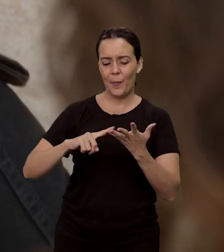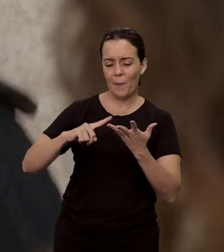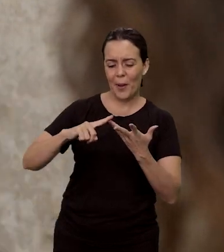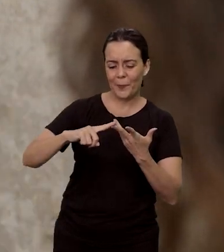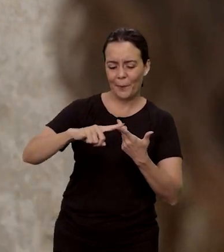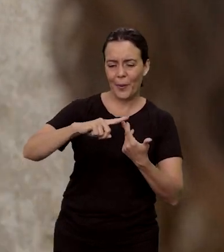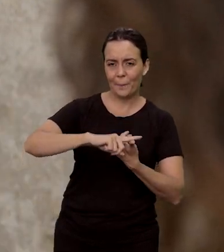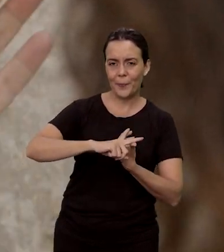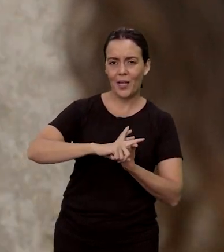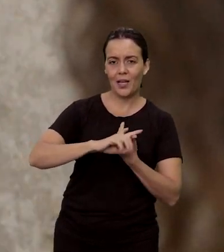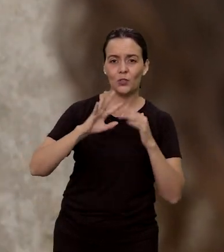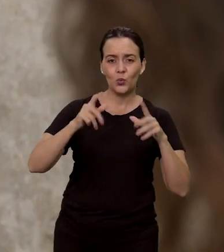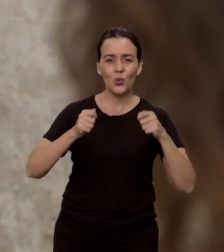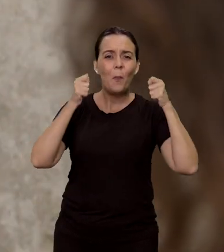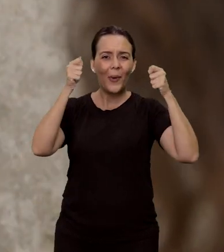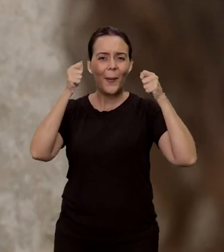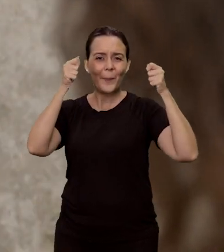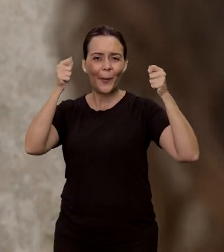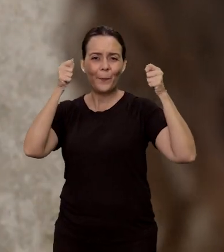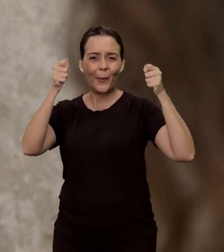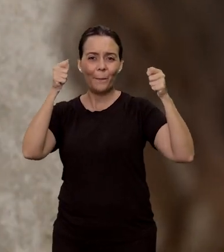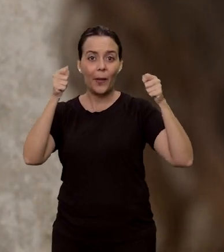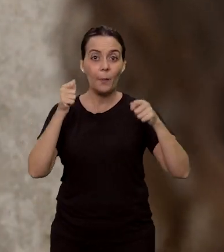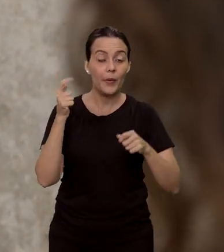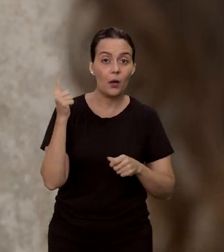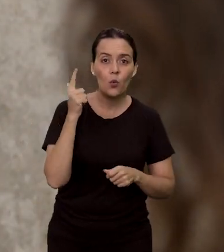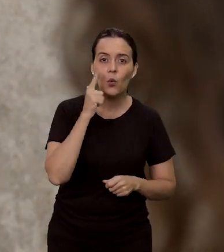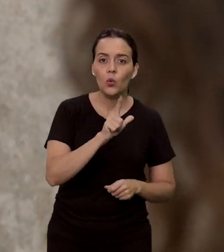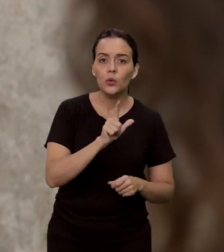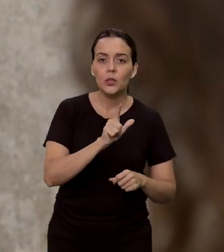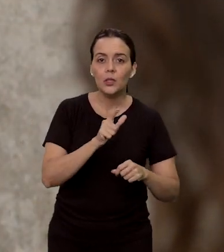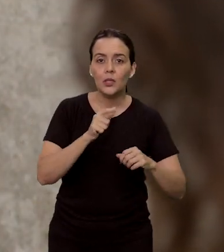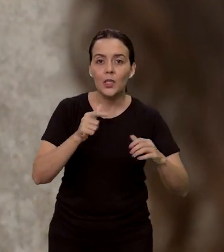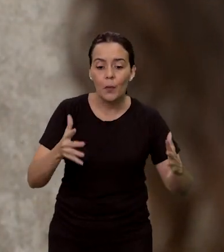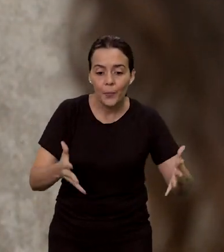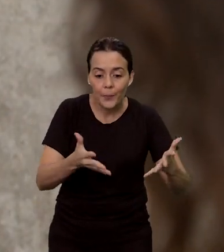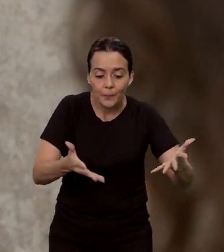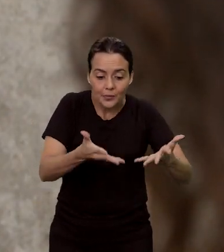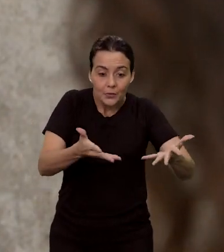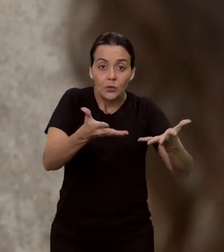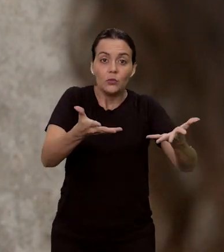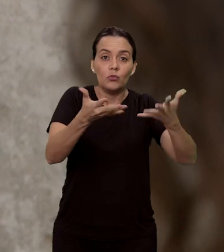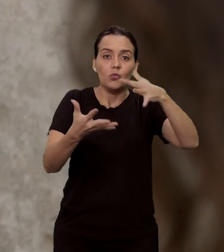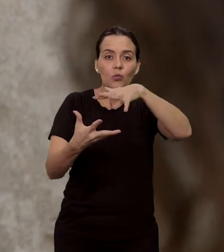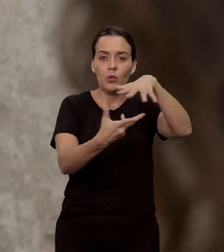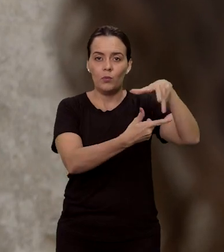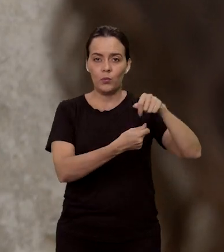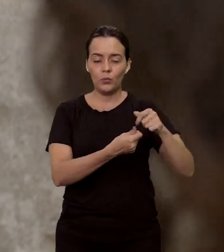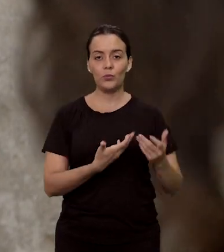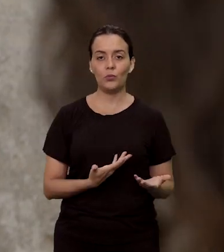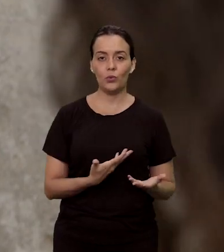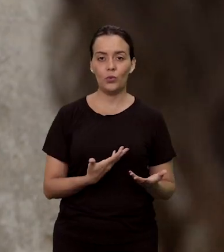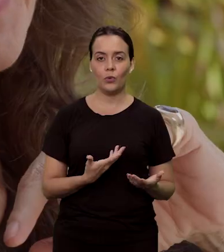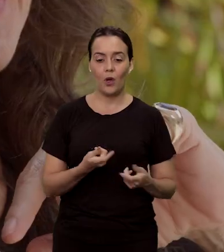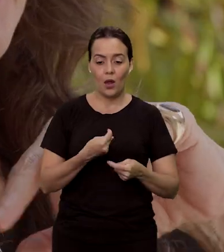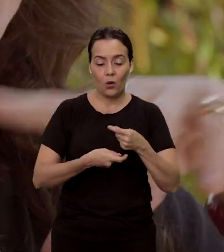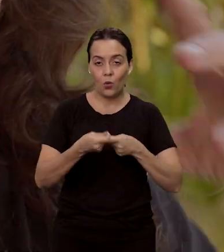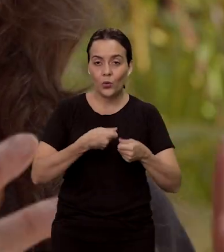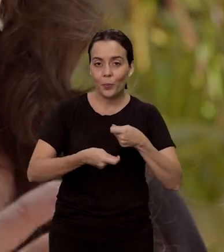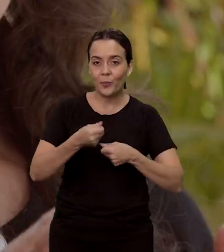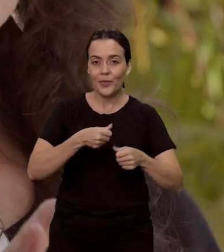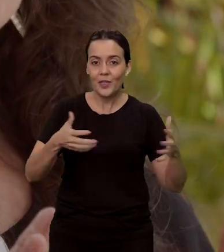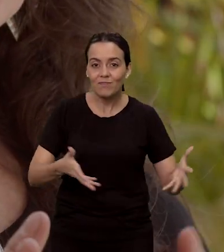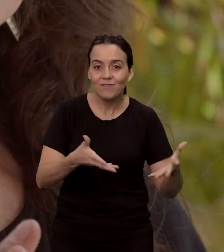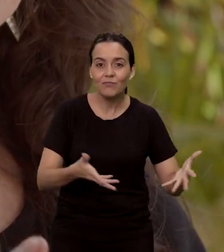que reposicionam essa visão, né, do sistema econômico a partir de uma visão de impacto positivo.